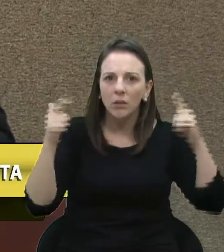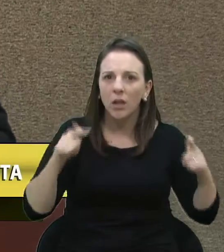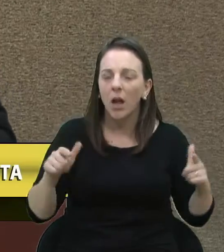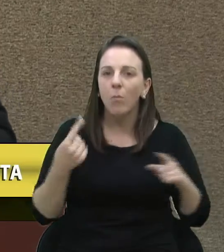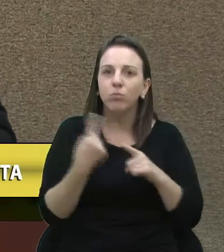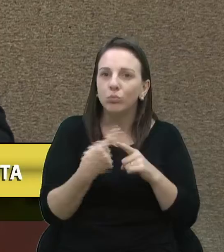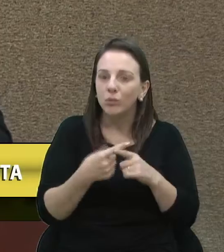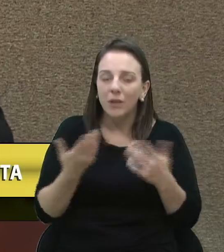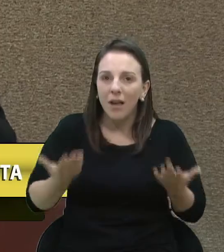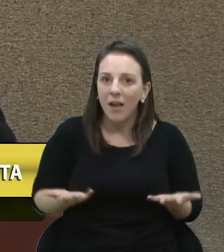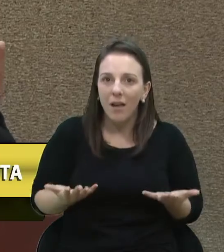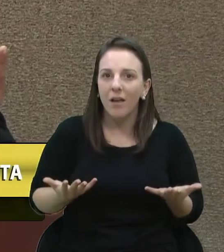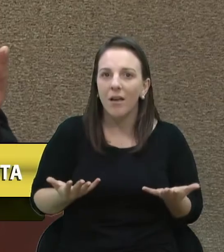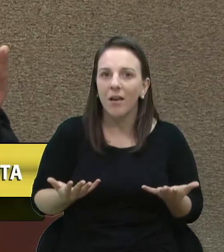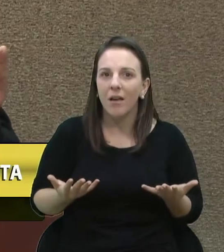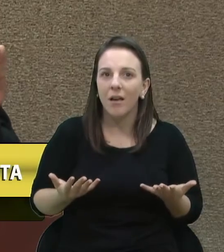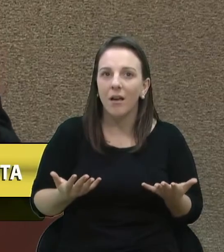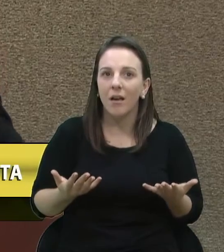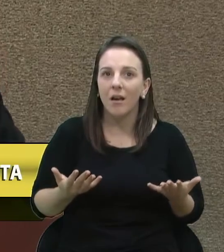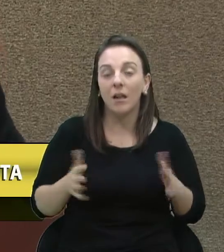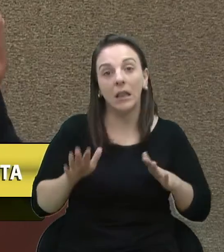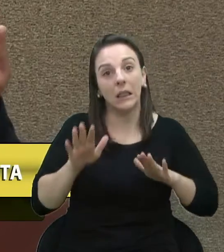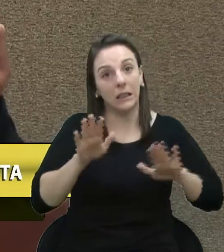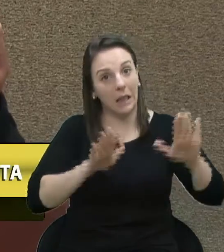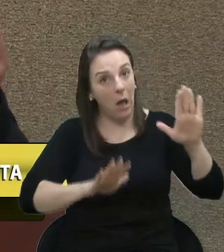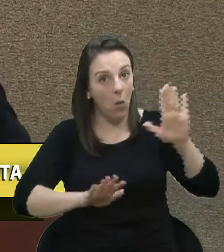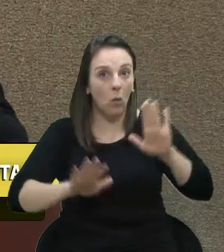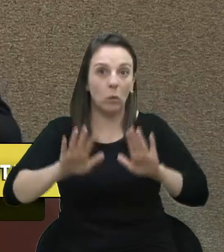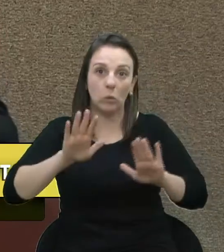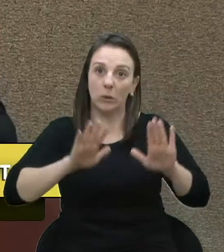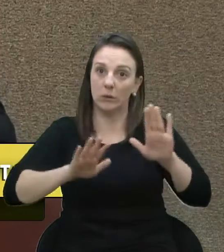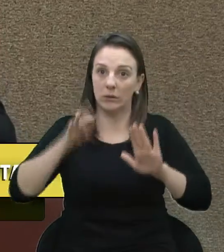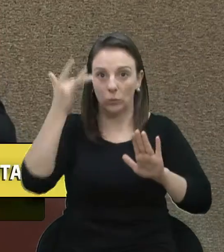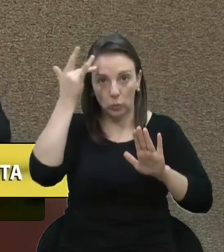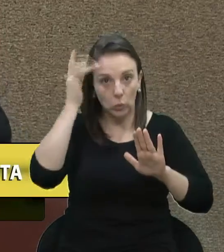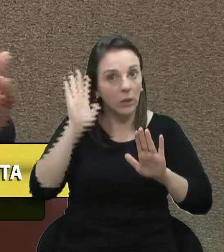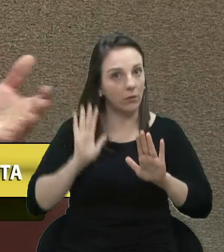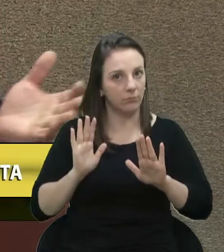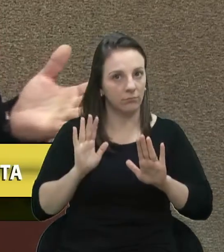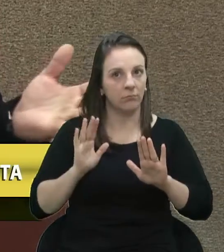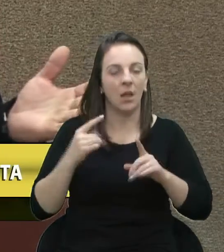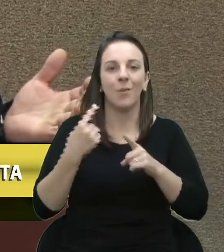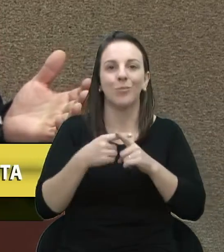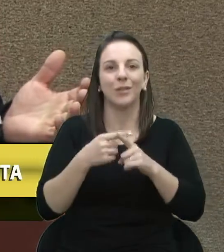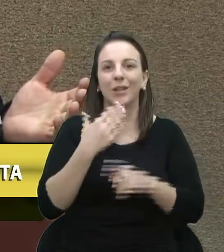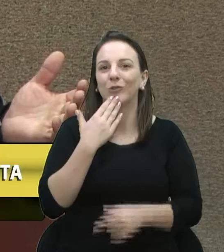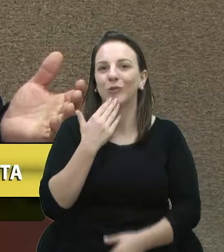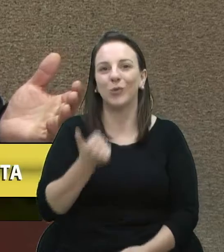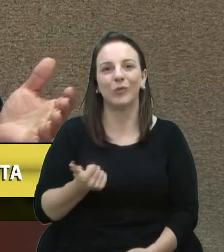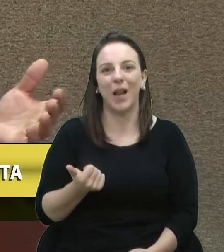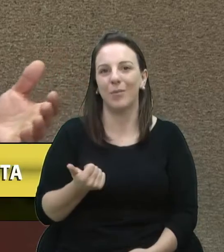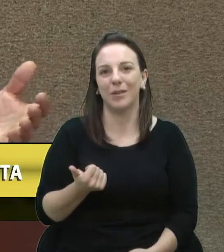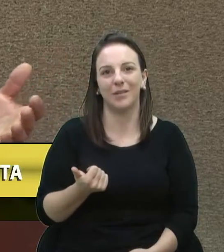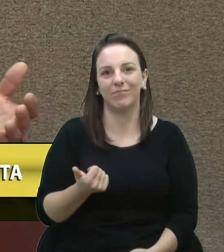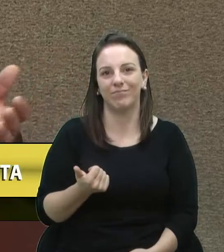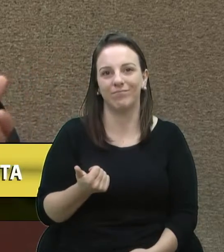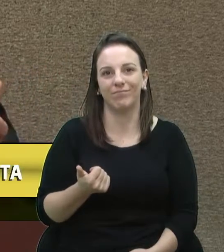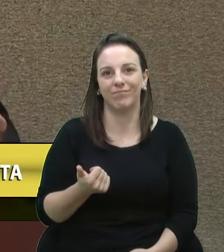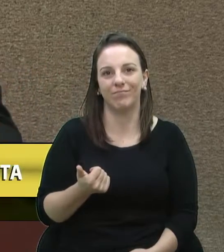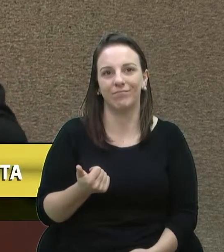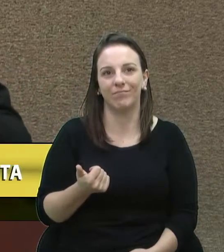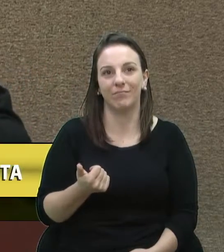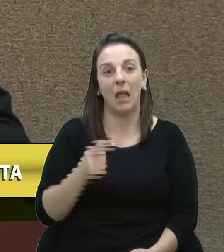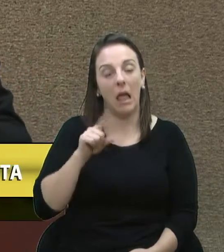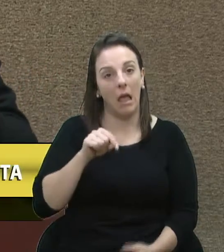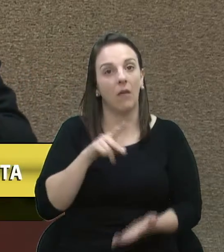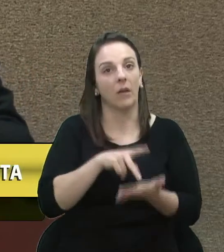empresas? Talvez não vieram, porque não vale a pena. Essa é a grande verdade.